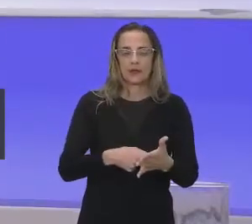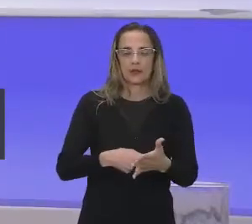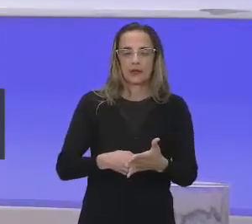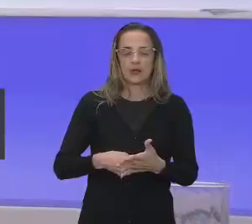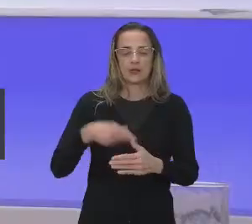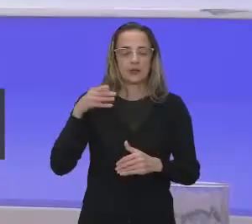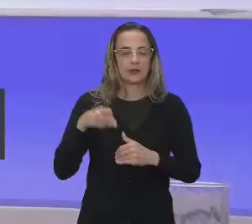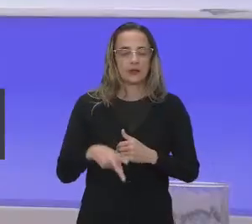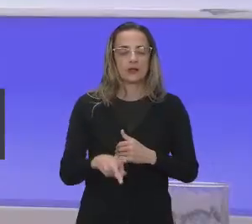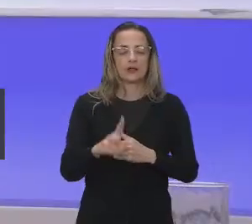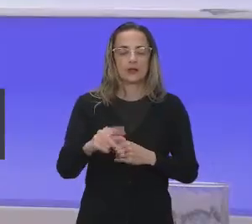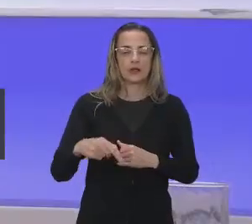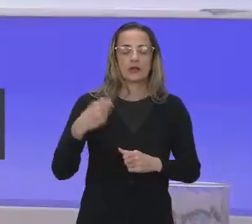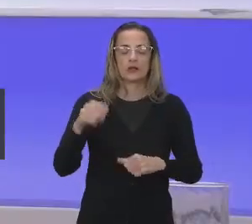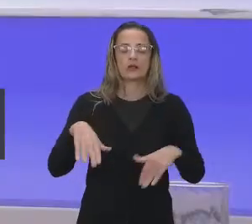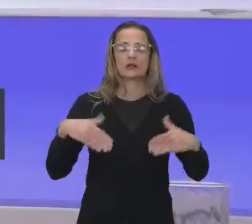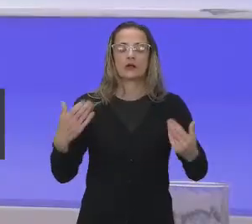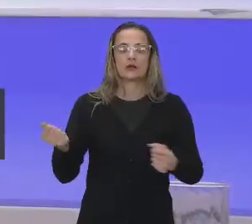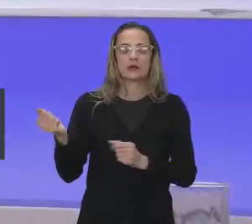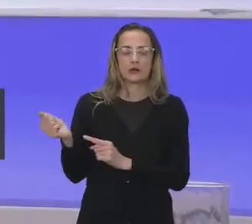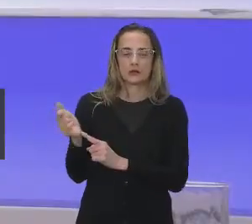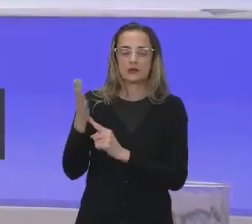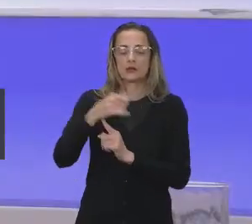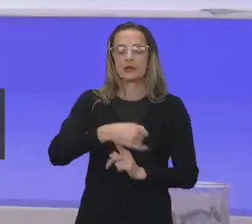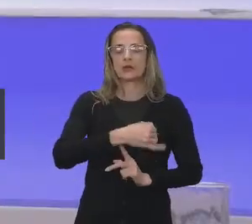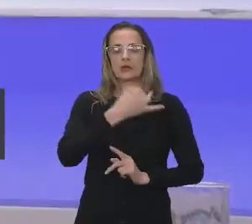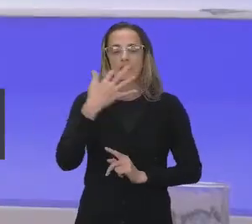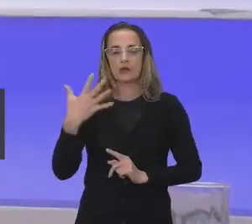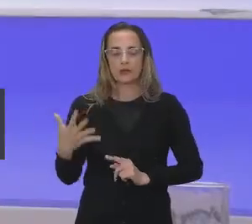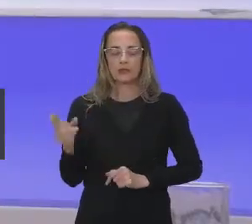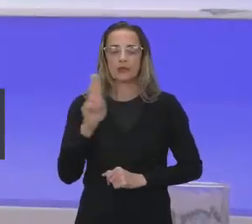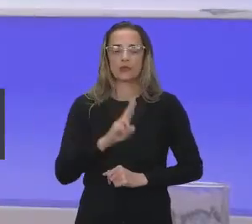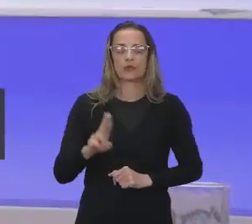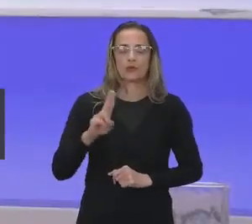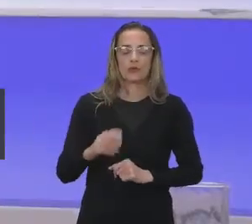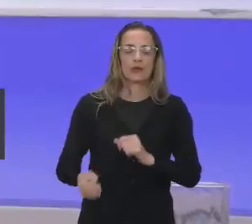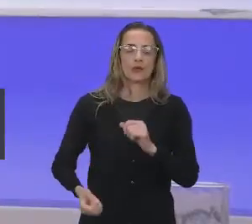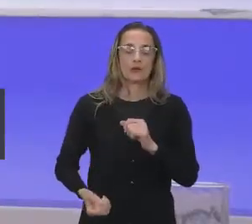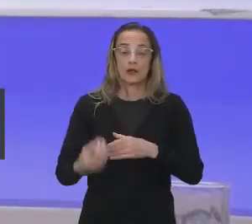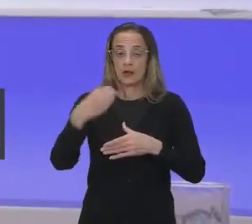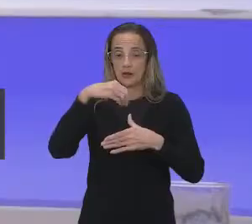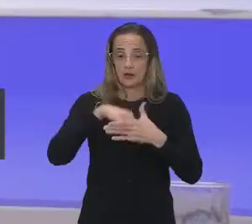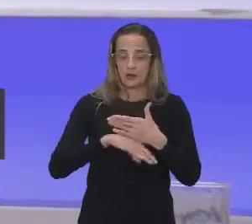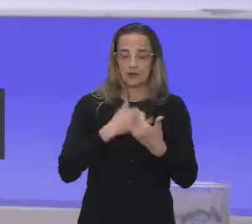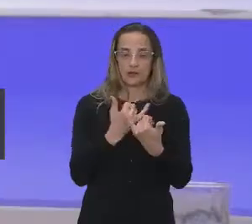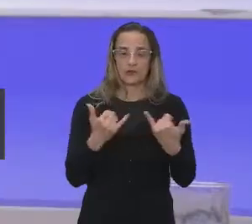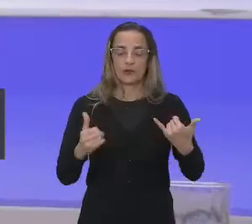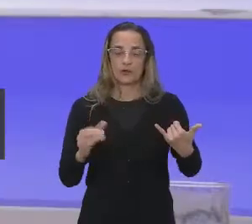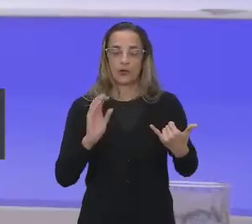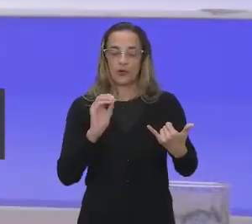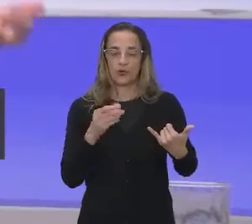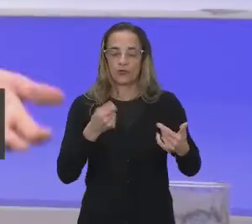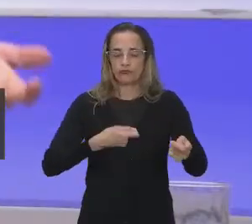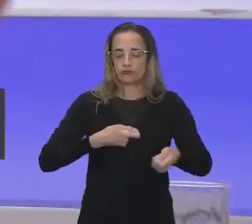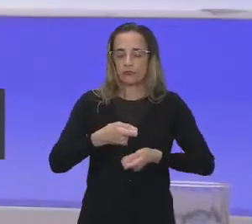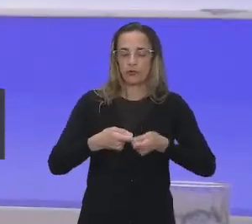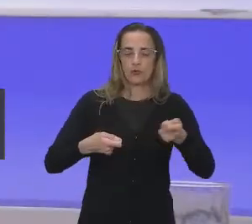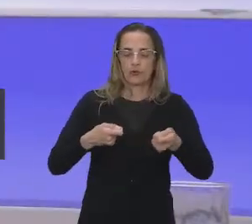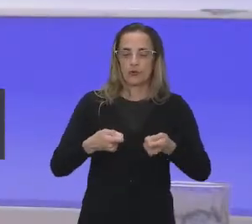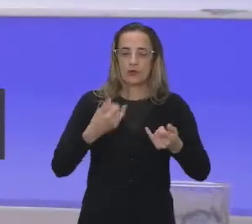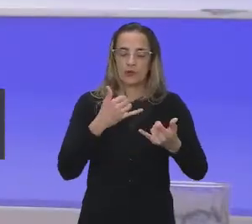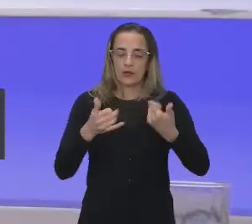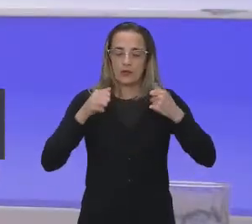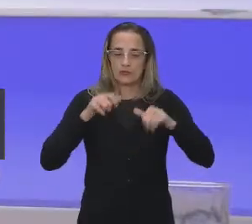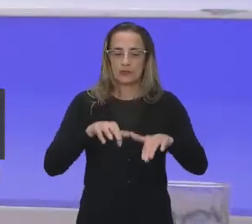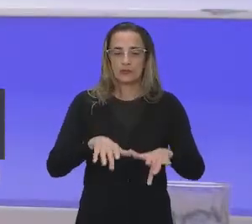para frente, é quais as tecnologias que nós poderemos usar para um armazenamento de energia ou um controle despachável de